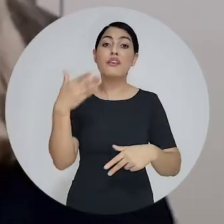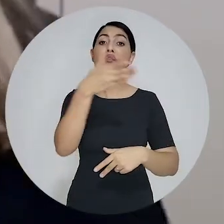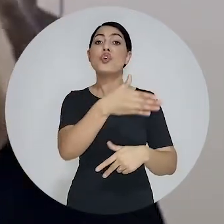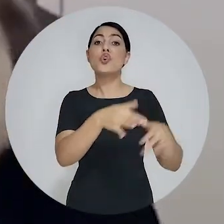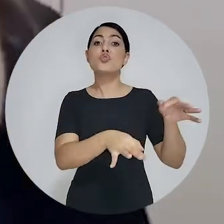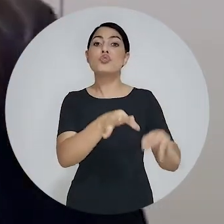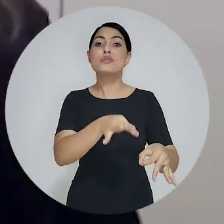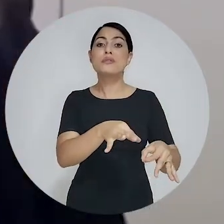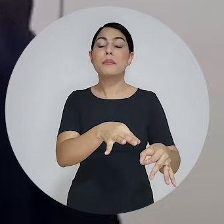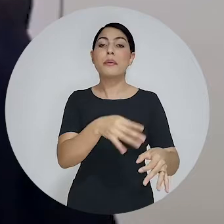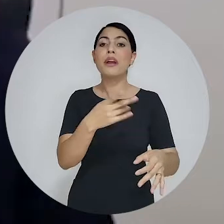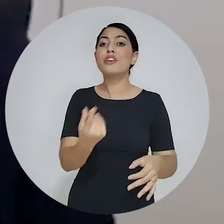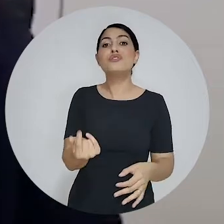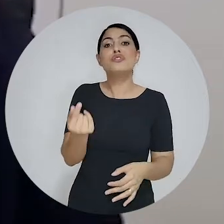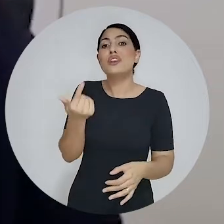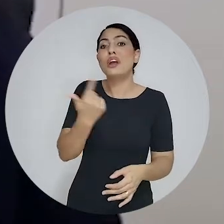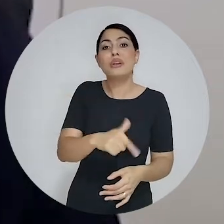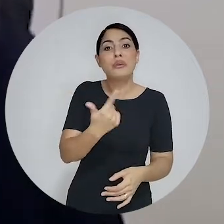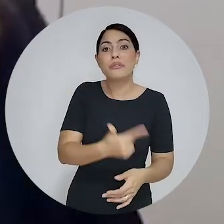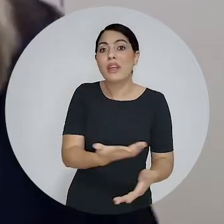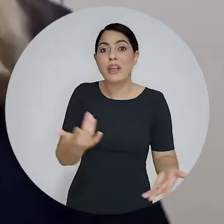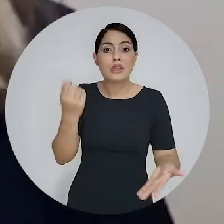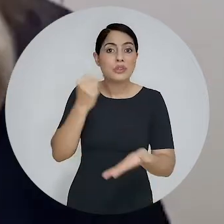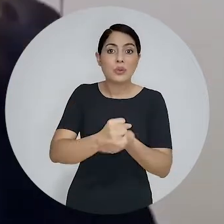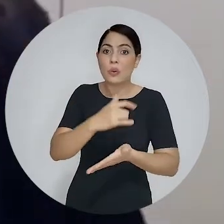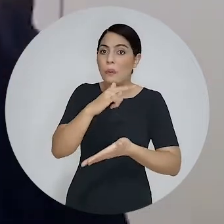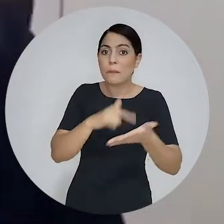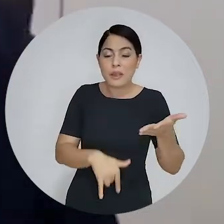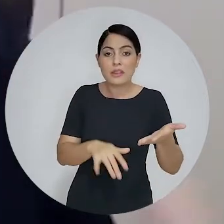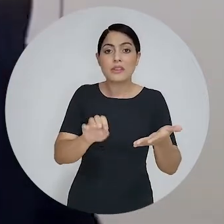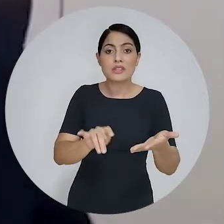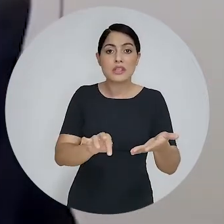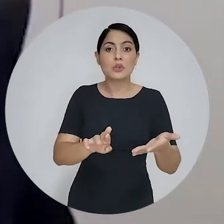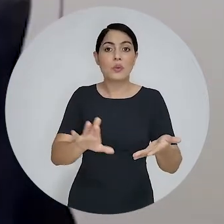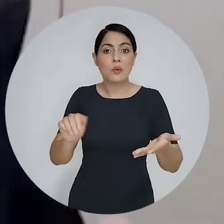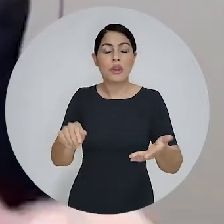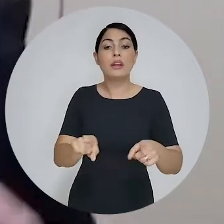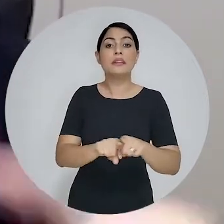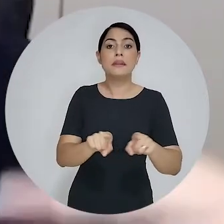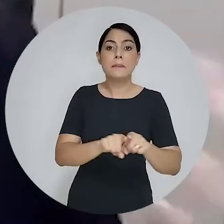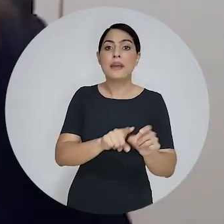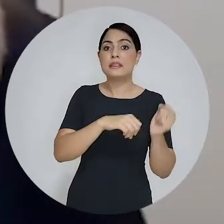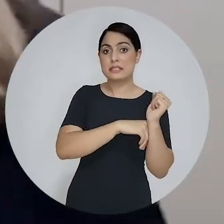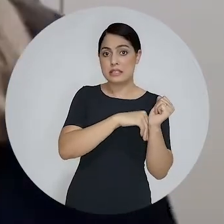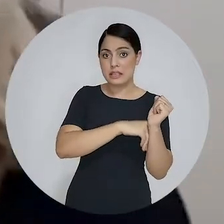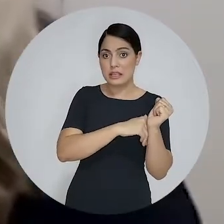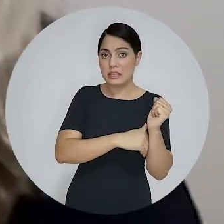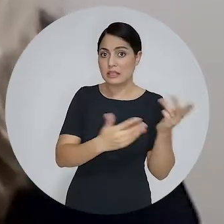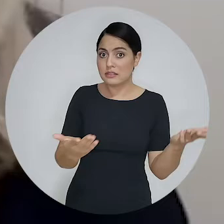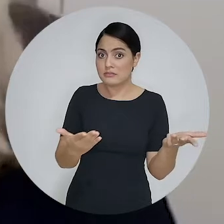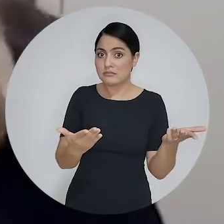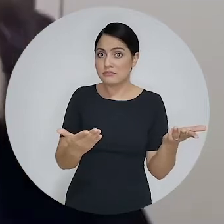foi na justiça, alguns juízes defendiam, dizendo que ele não tem dinheiro para pagar uma escritura, dizendo que ele tem interesse no segredo de justiça, que vai